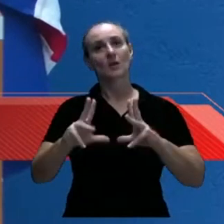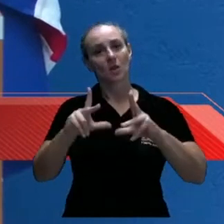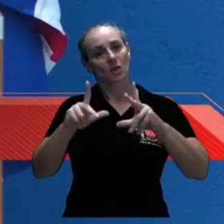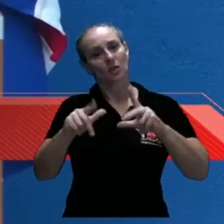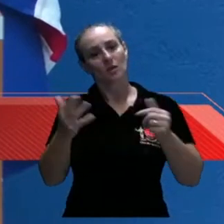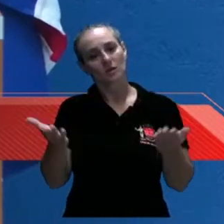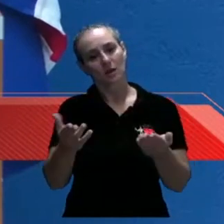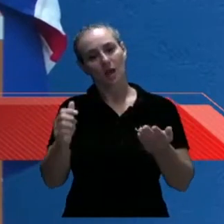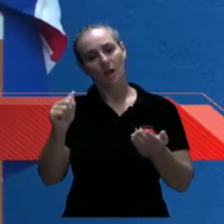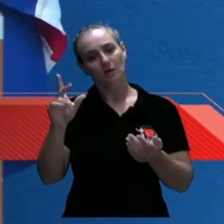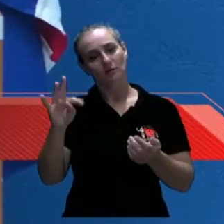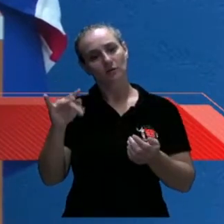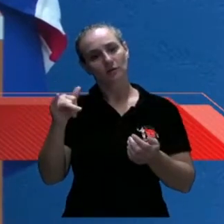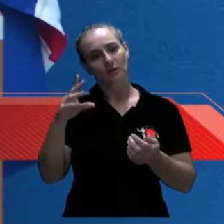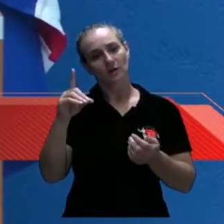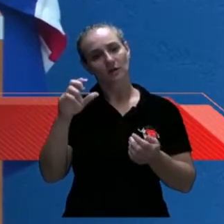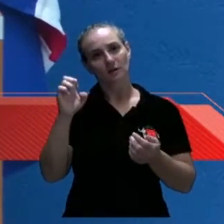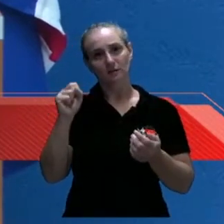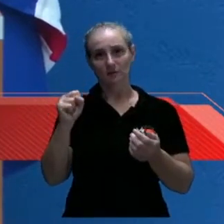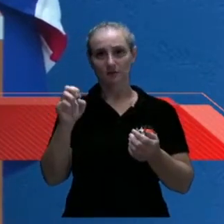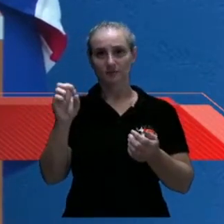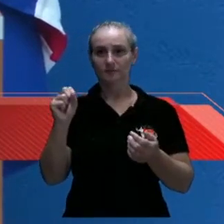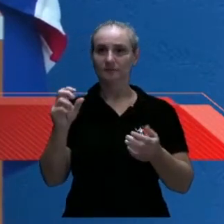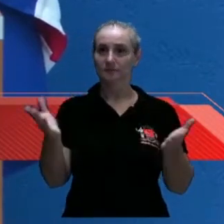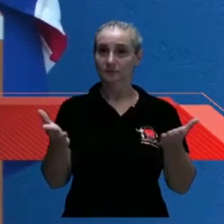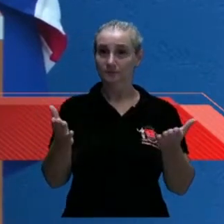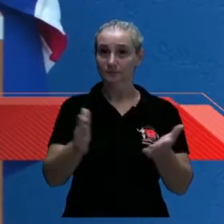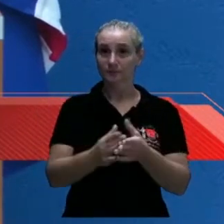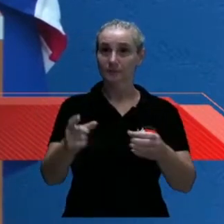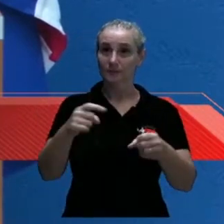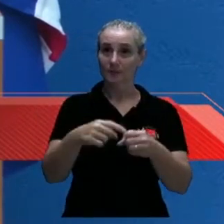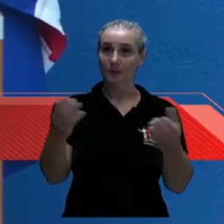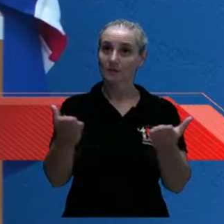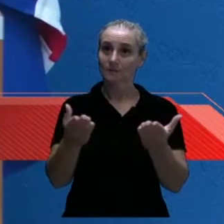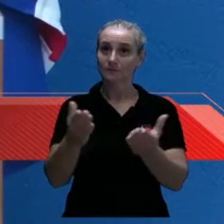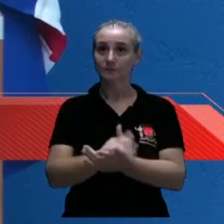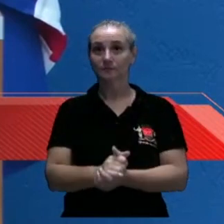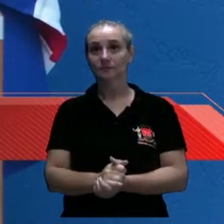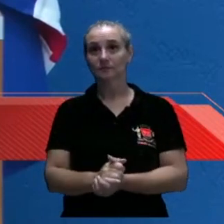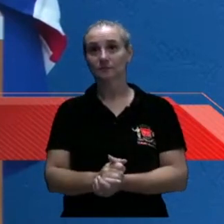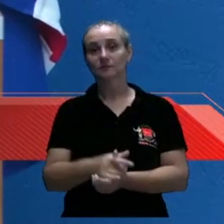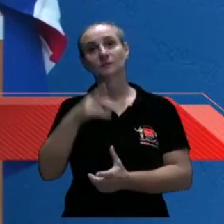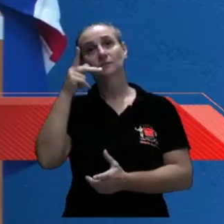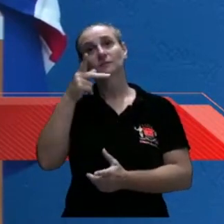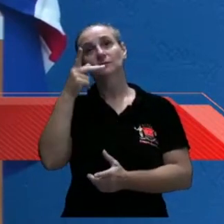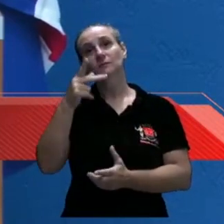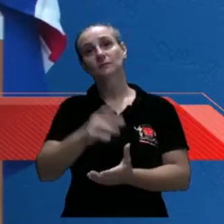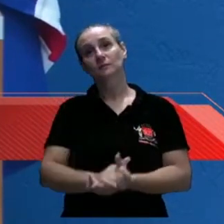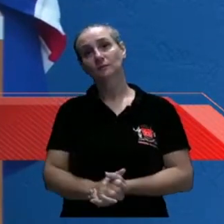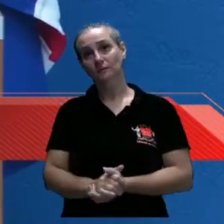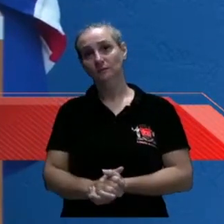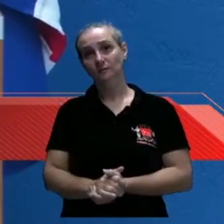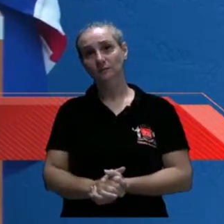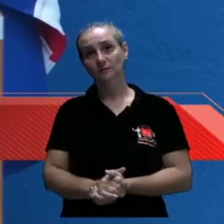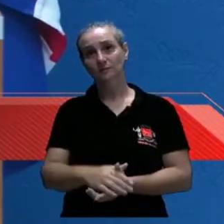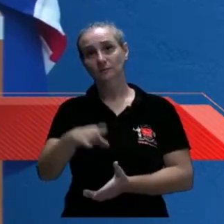autoridades, público presente, nós viemos aqui hoje para falar